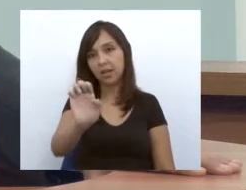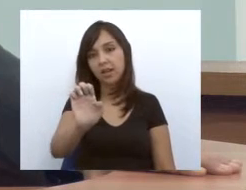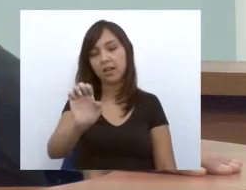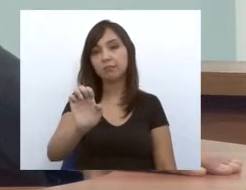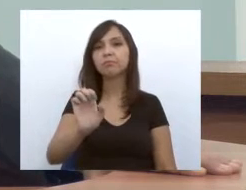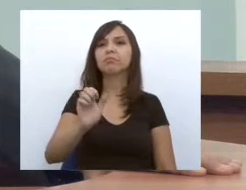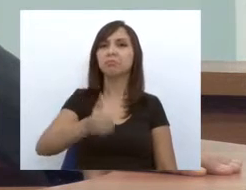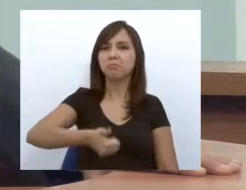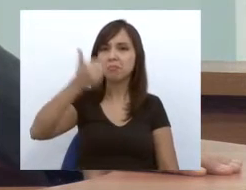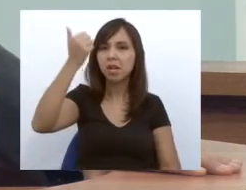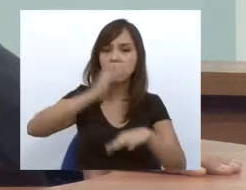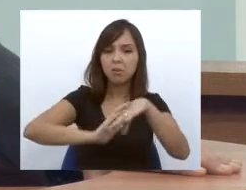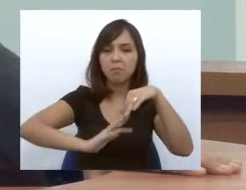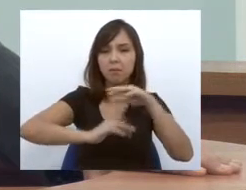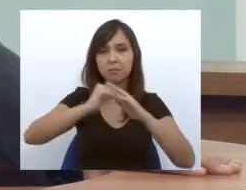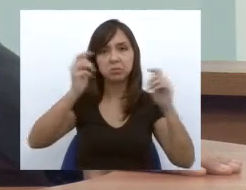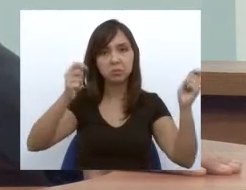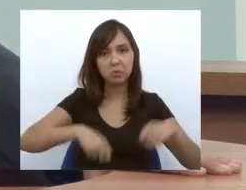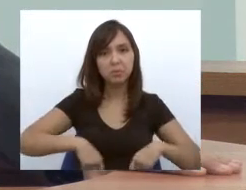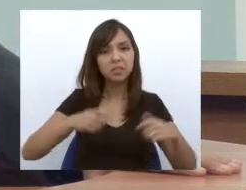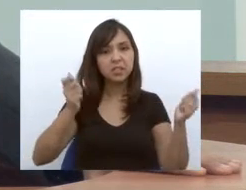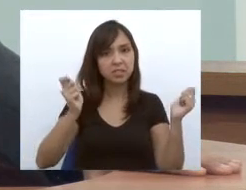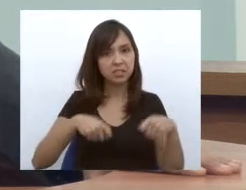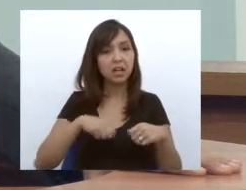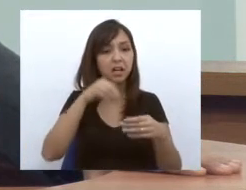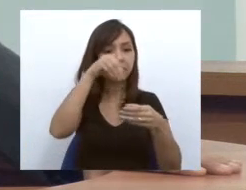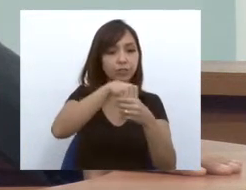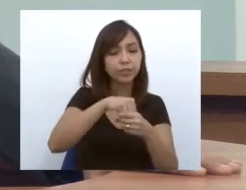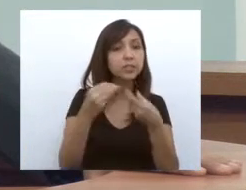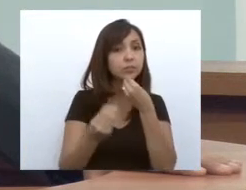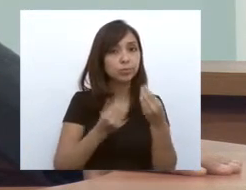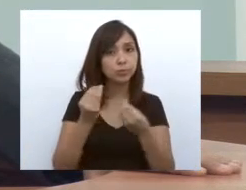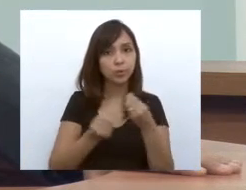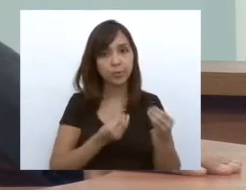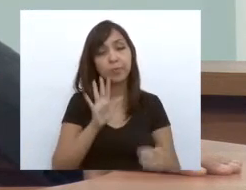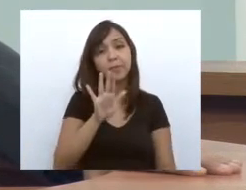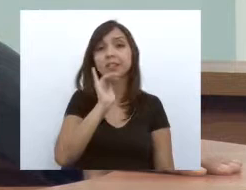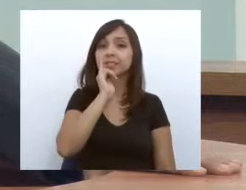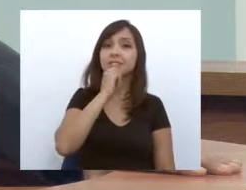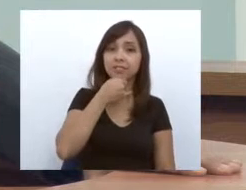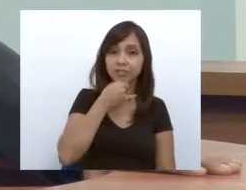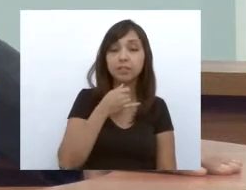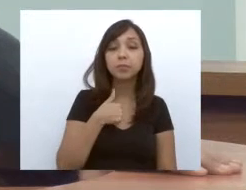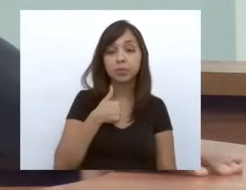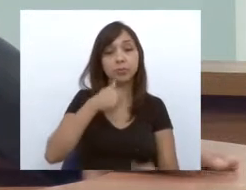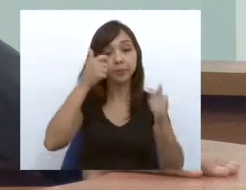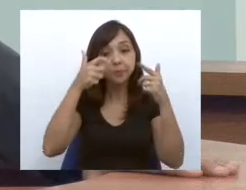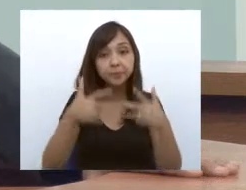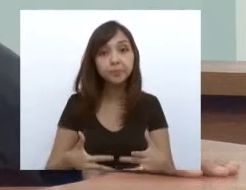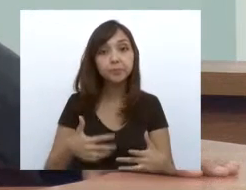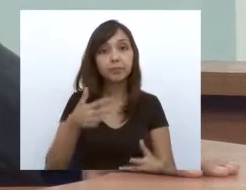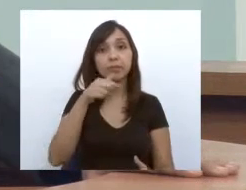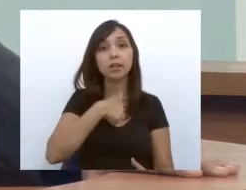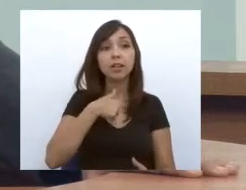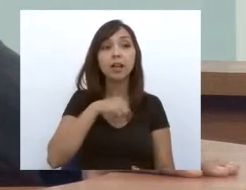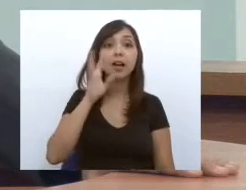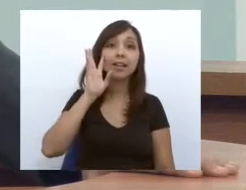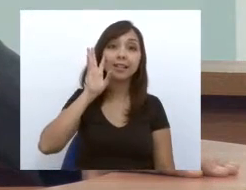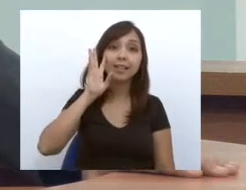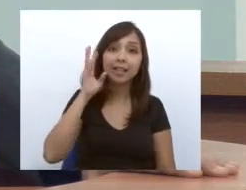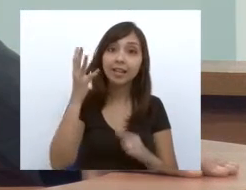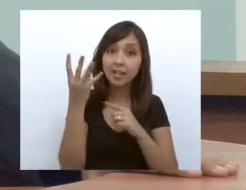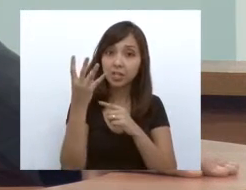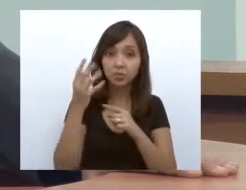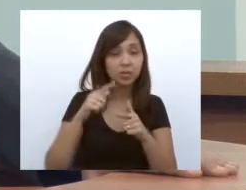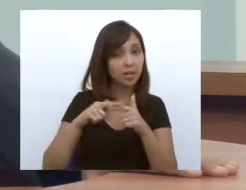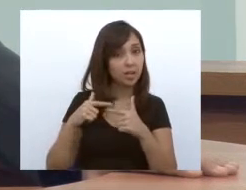mais competência, já é acostumado com esse tipo de eleição. Infelizmente, continuo afirmando e reafirmando, o resultado